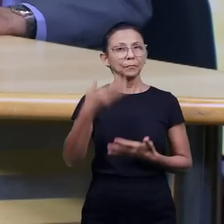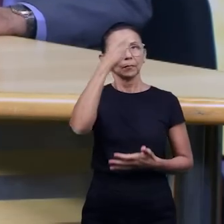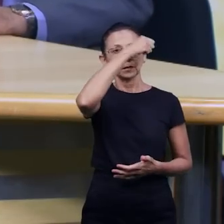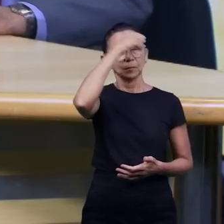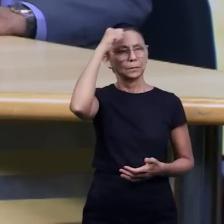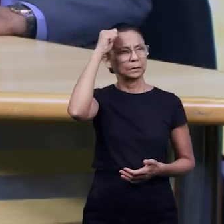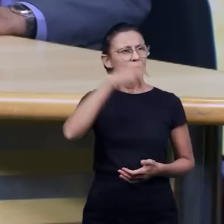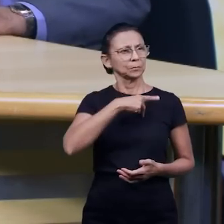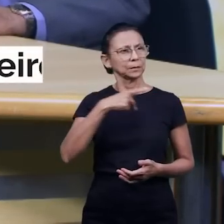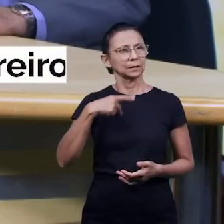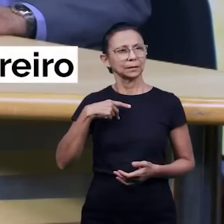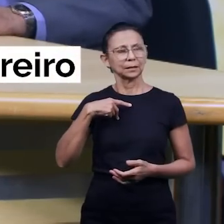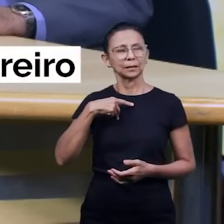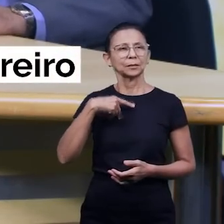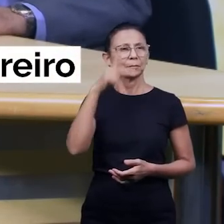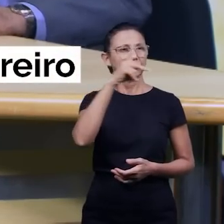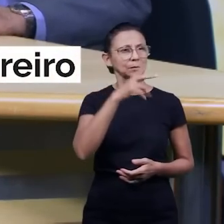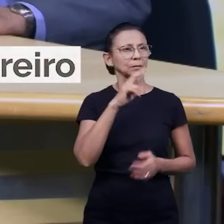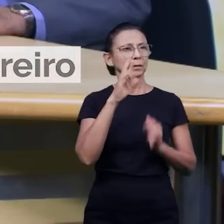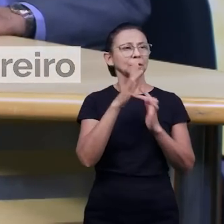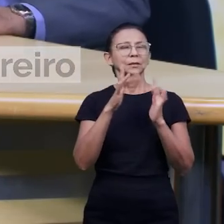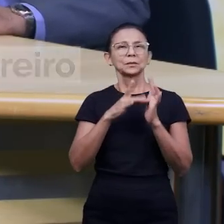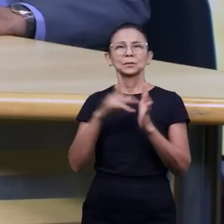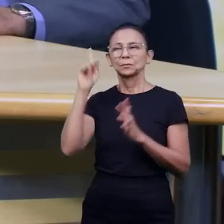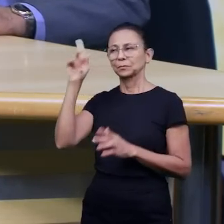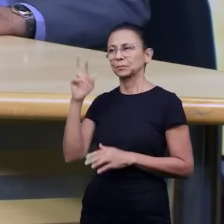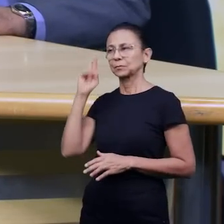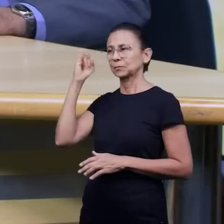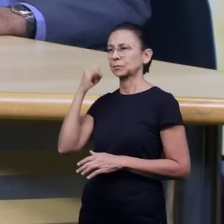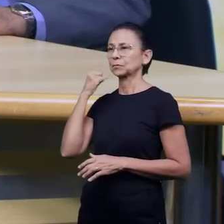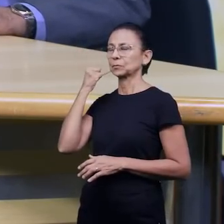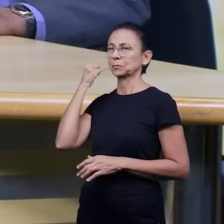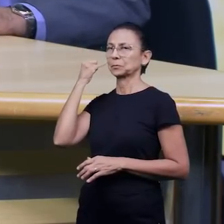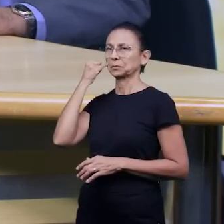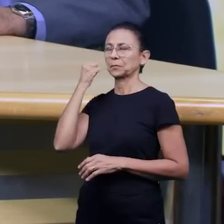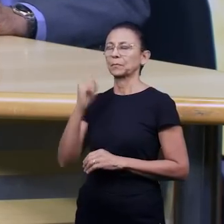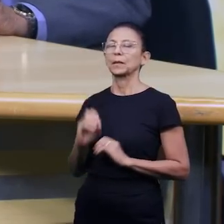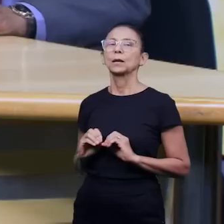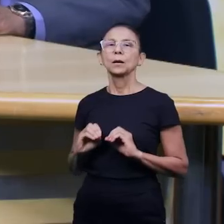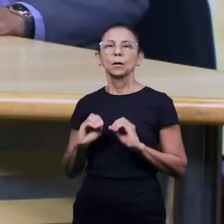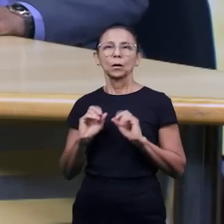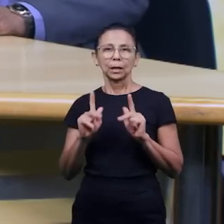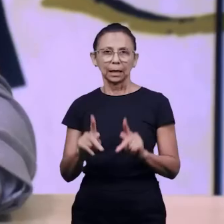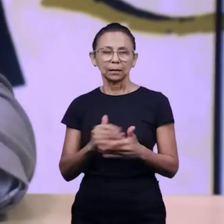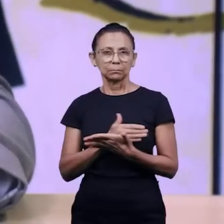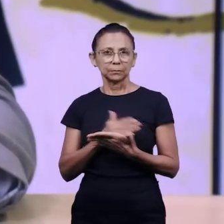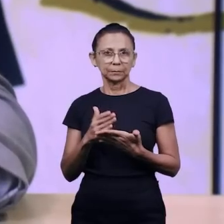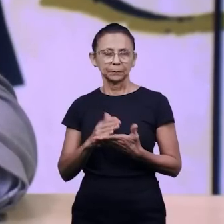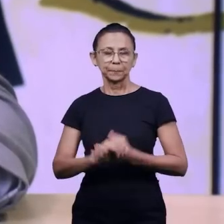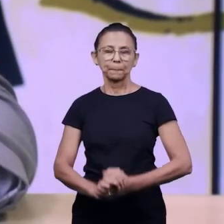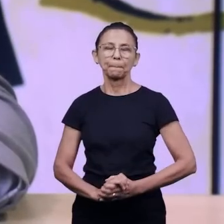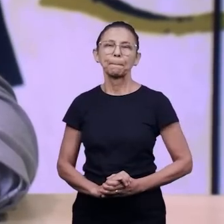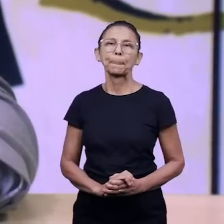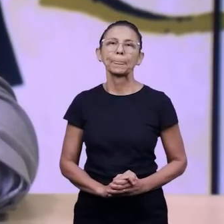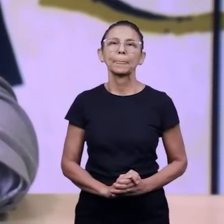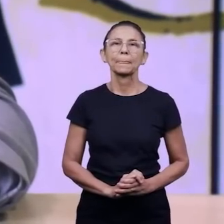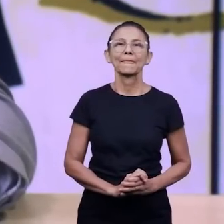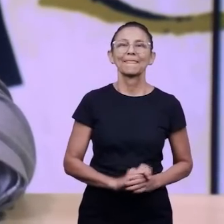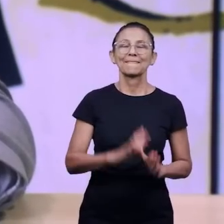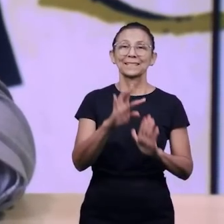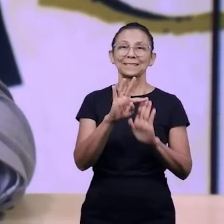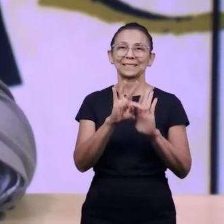volte, assista também ao programa da semana passada para você começar a entender melhor aquilo que vamos abordar hoje. E mais